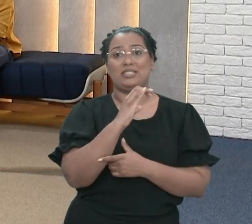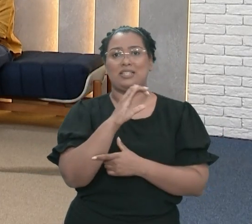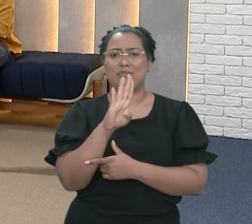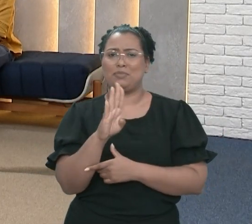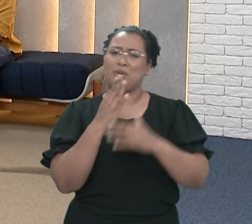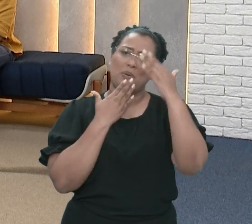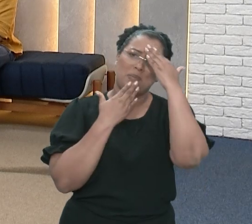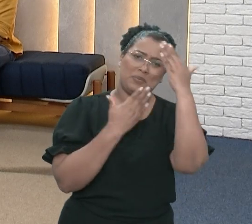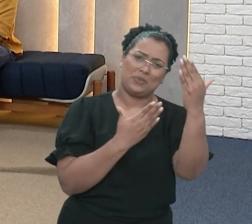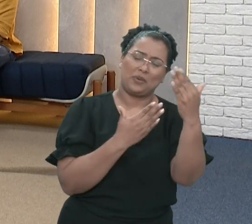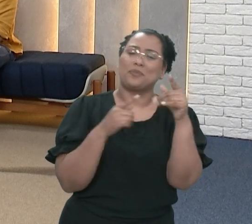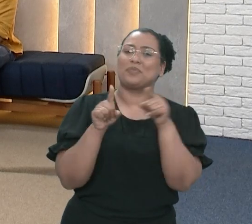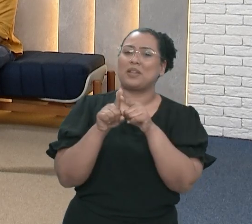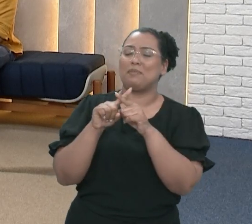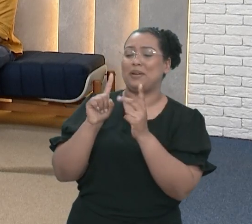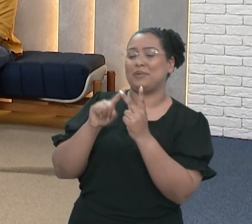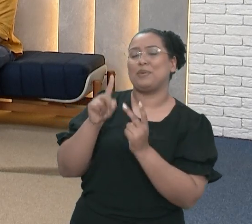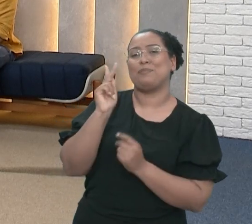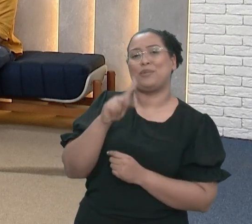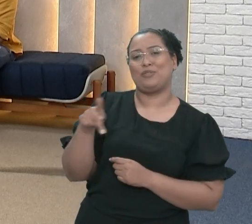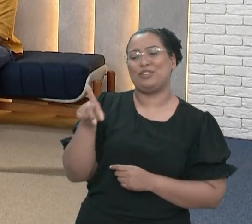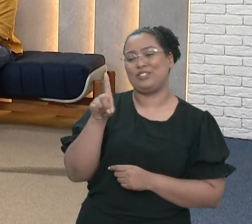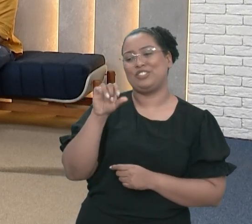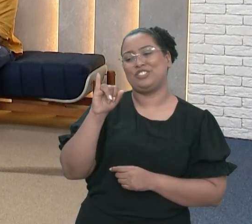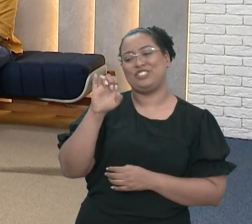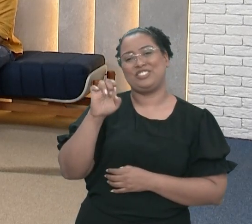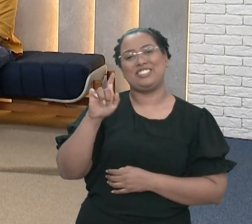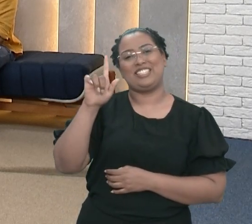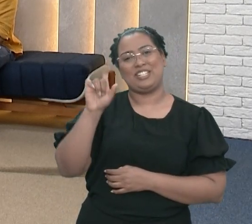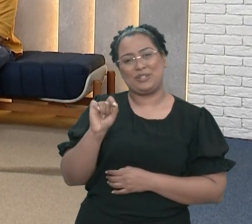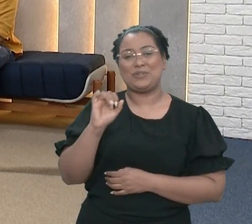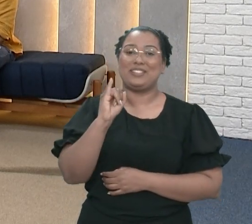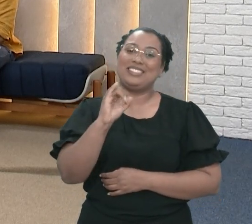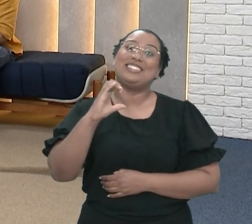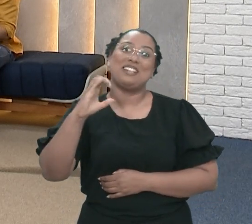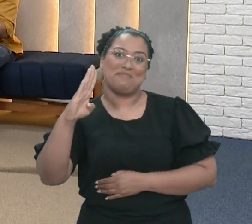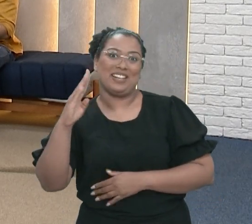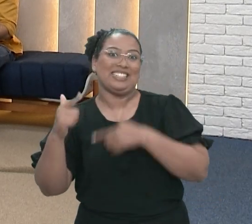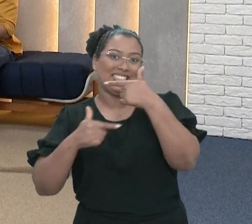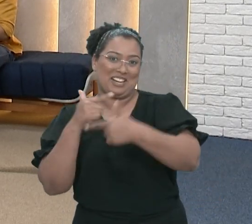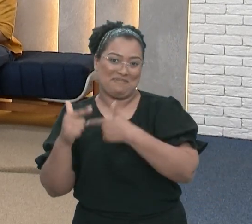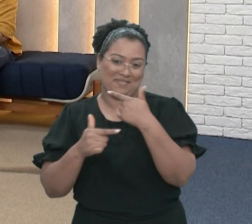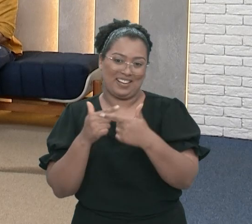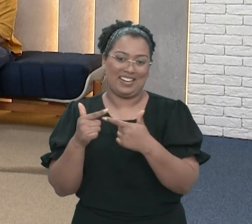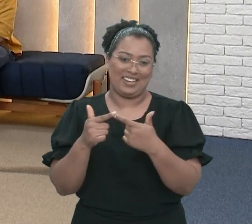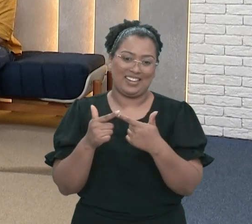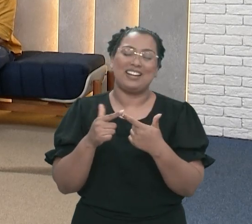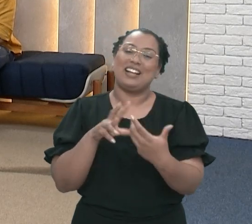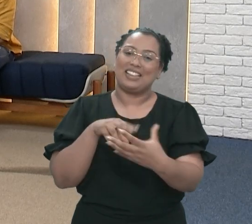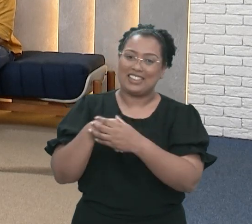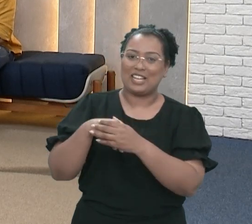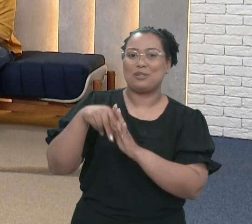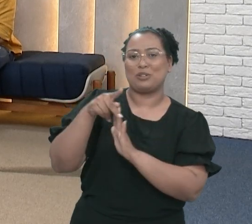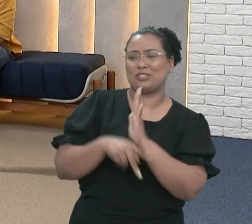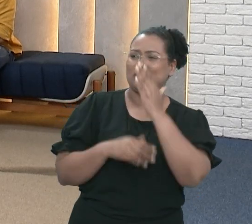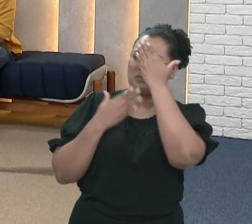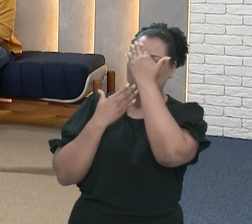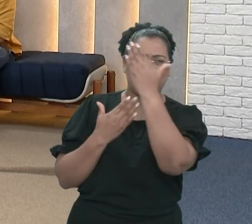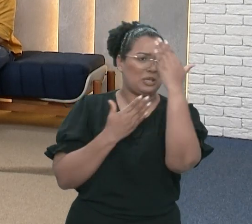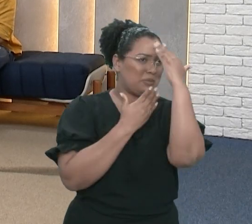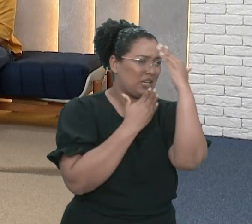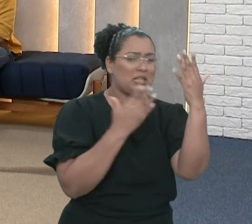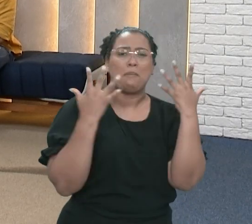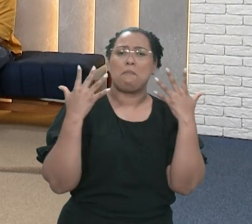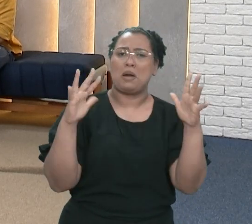Muito obrigado. Também ao professor Diego Coluniati, do Instituto de Ciências Biológicas e também membro do projeto. Parabéns